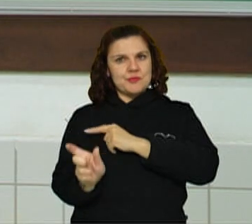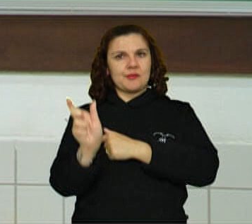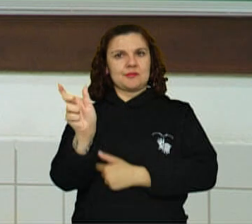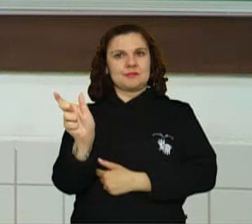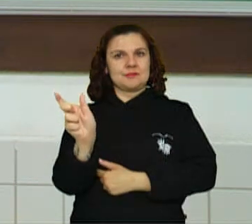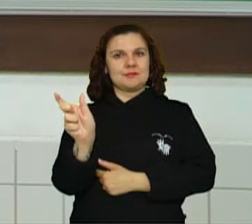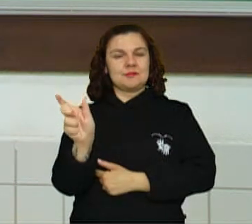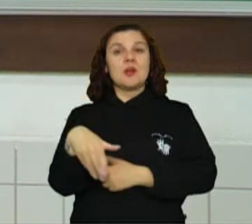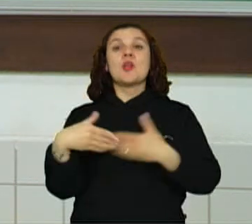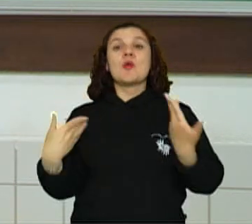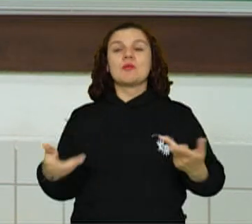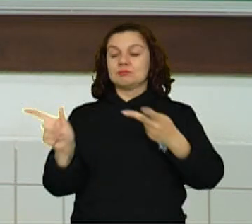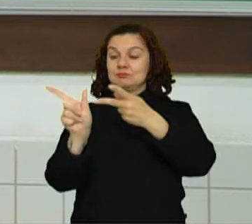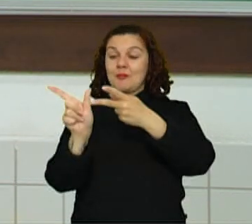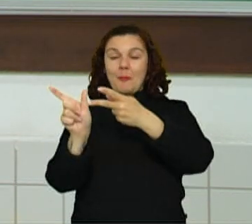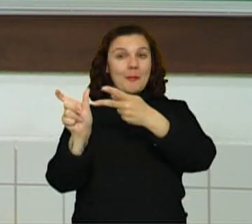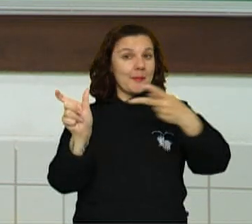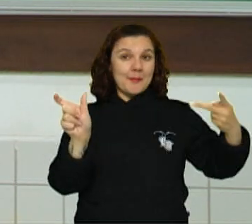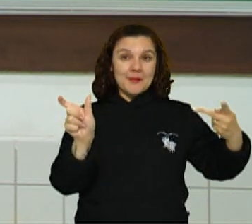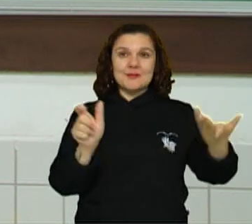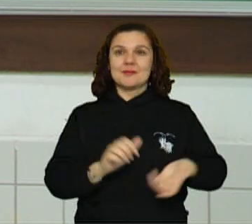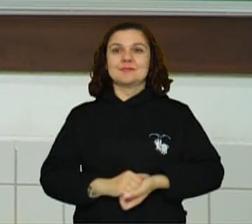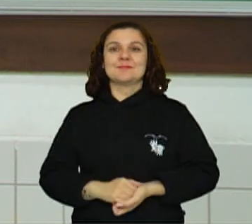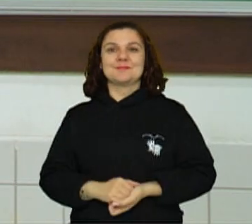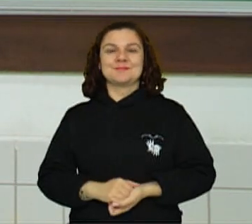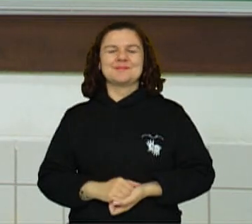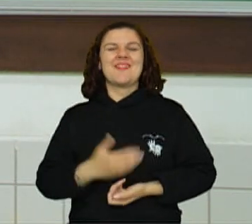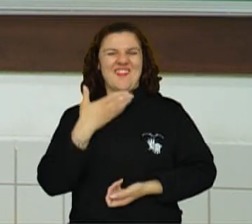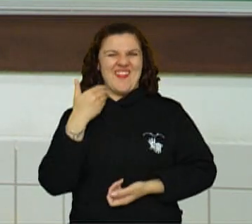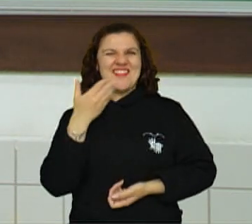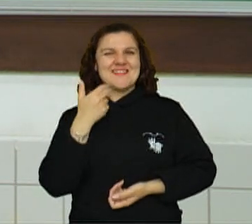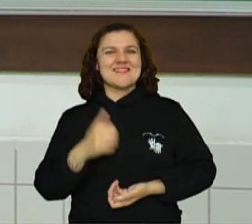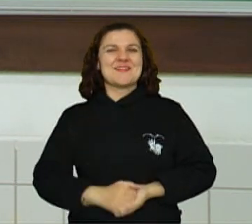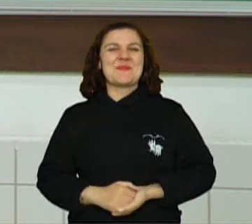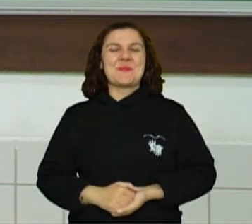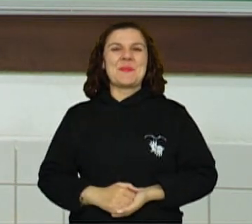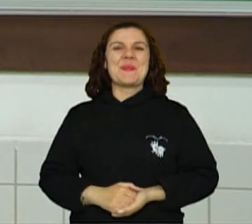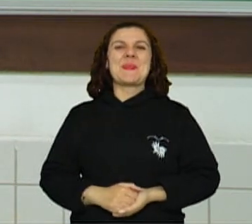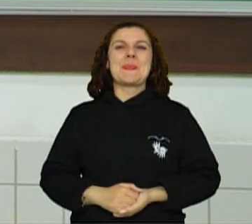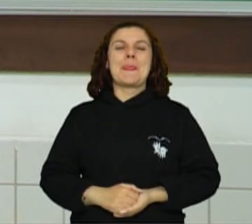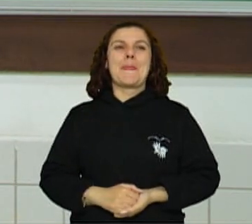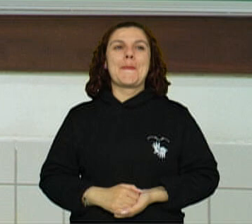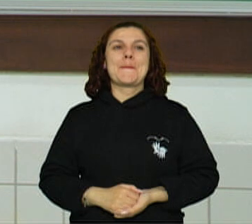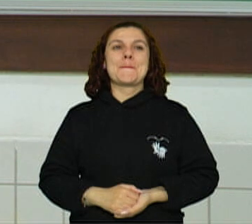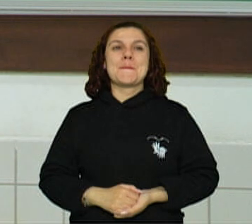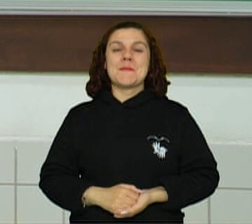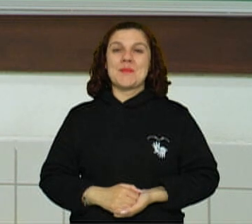né? E o resto, predicado. Facinho, né?